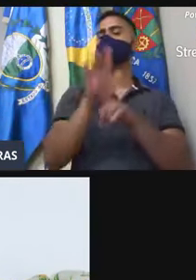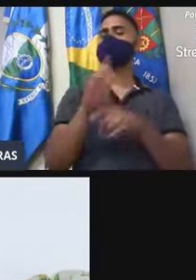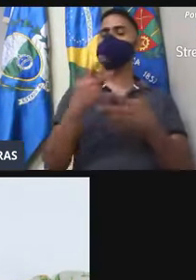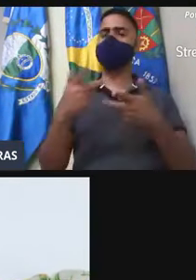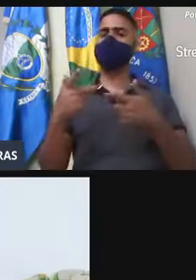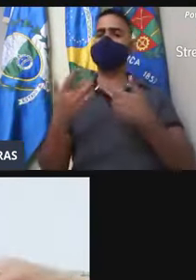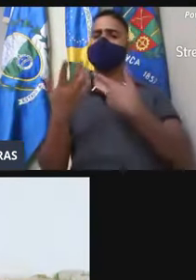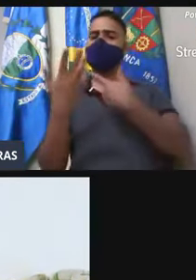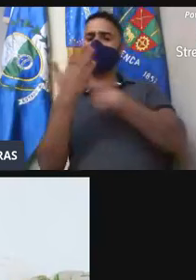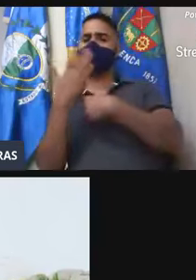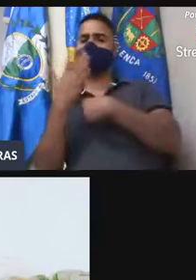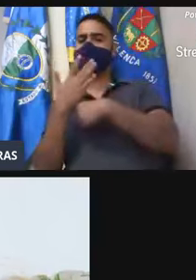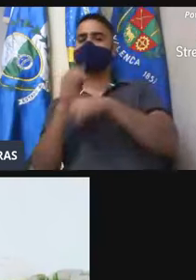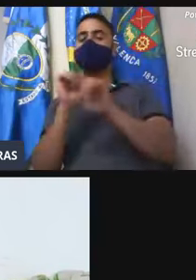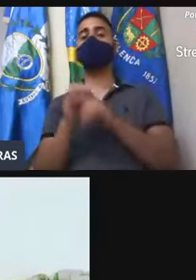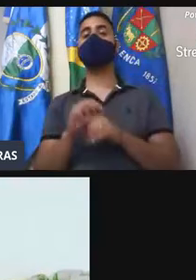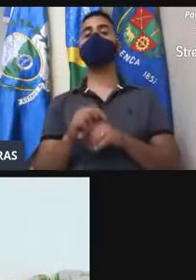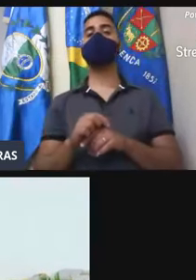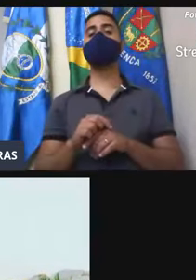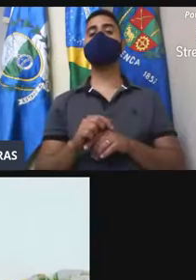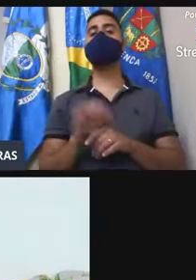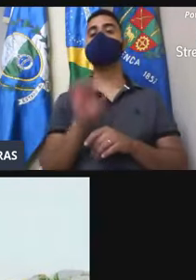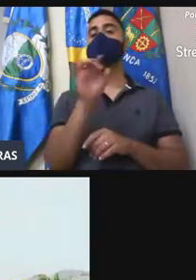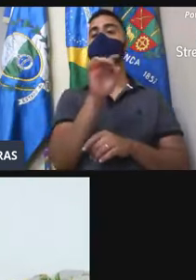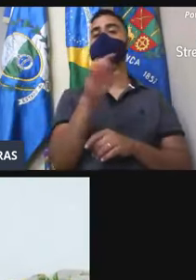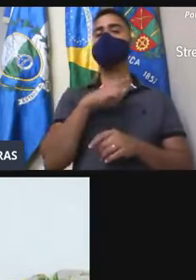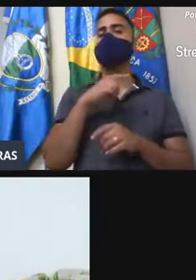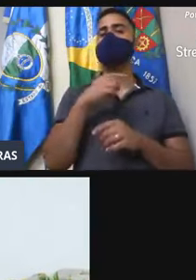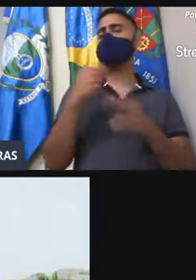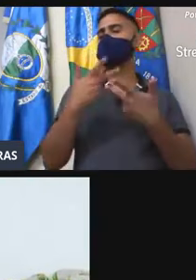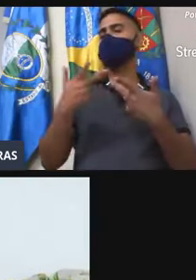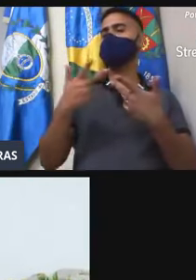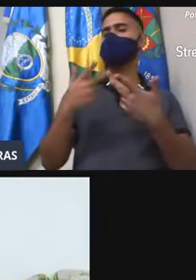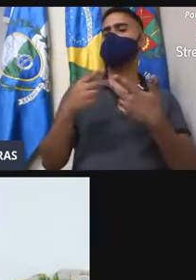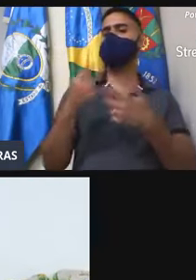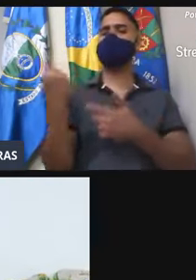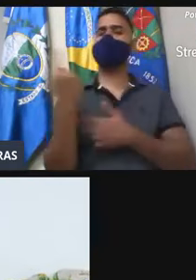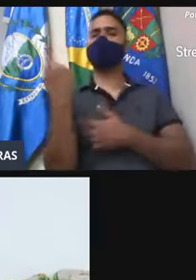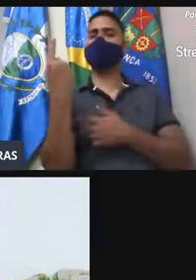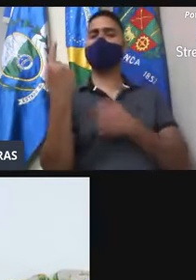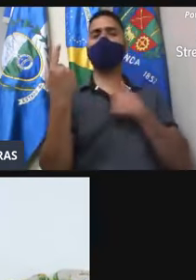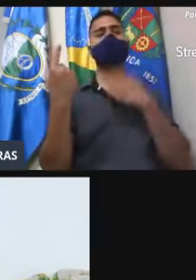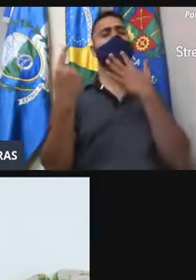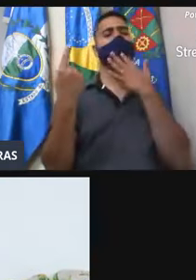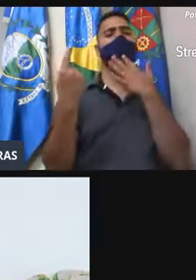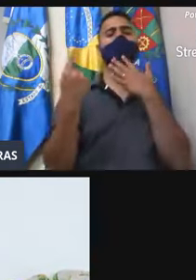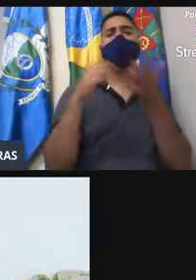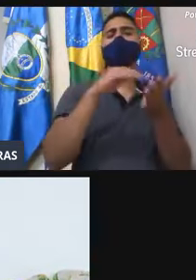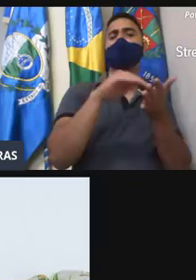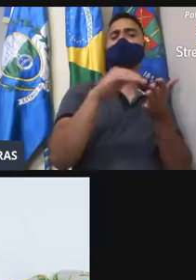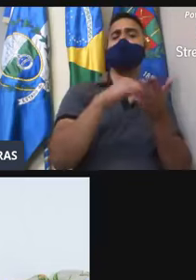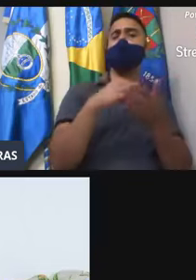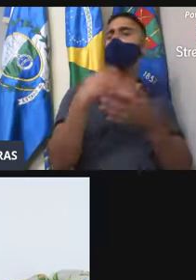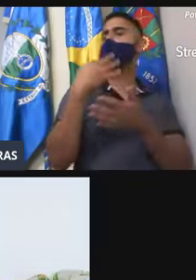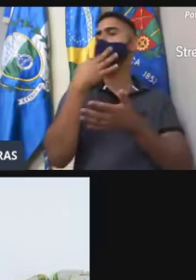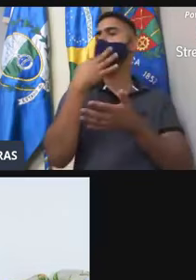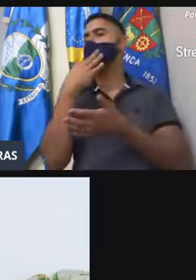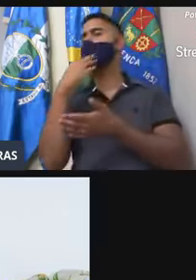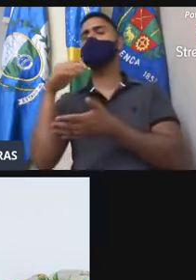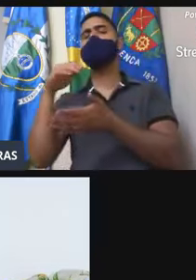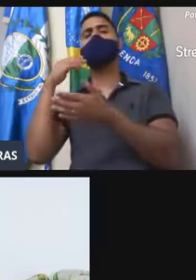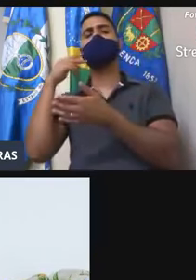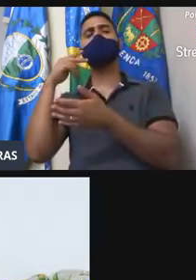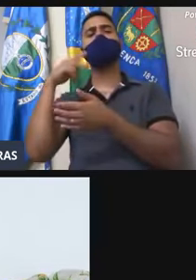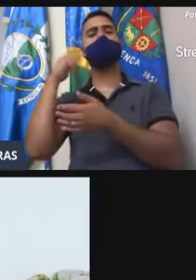esses benefícios eventuais, para que não seja uma relação individual. Olha, eu conheço o secretário, eu conheço o vereador, eu